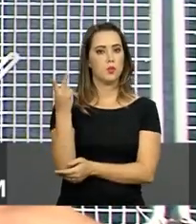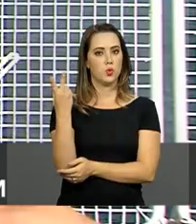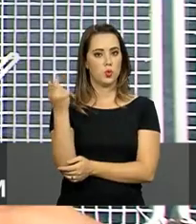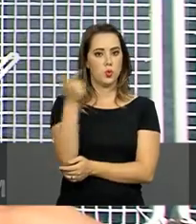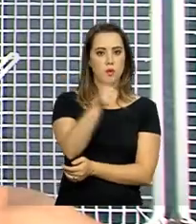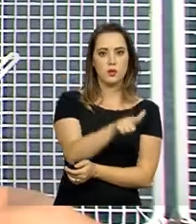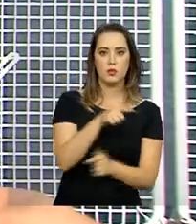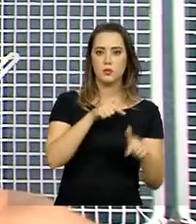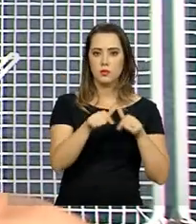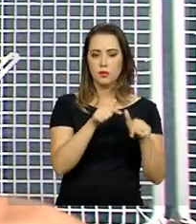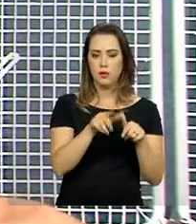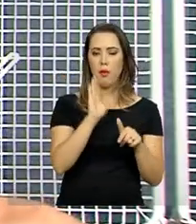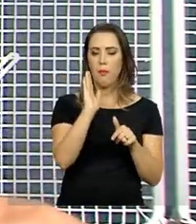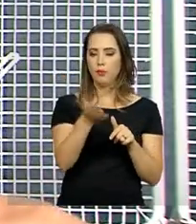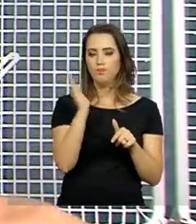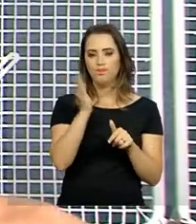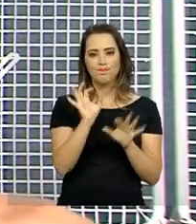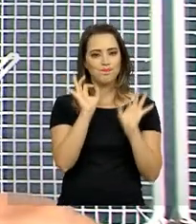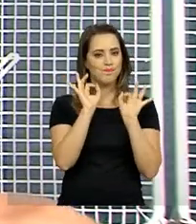2 outras expedições já